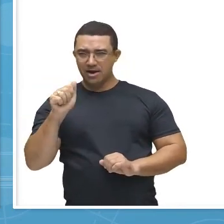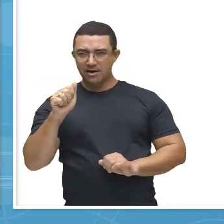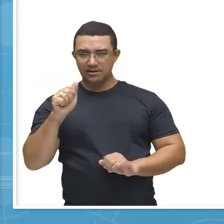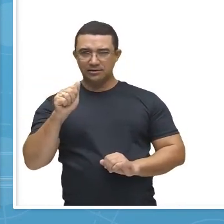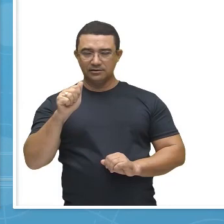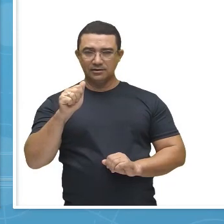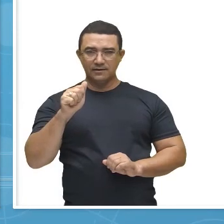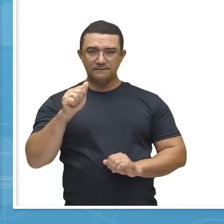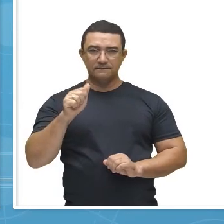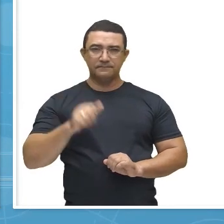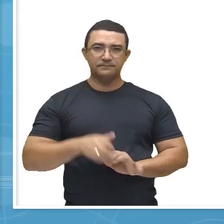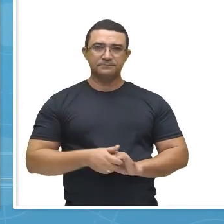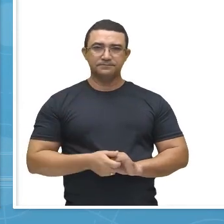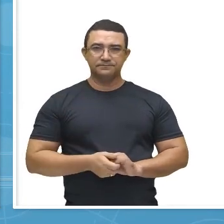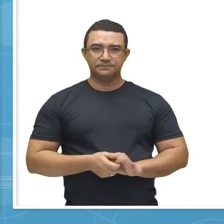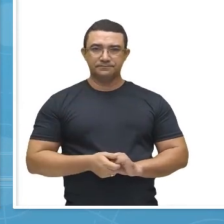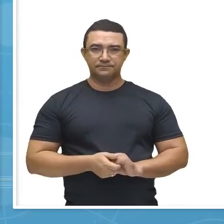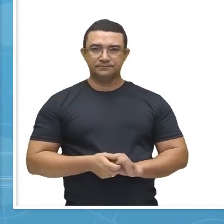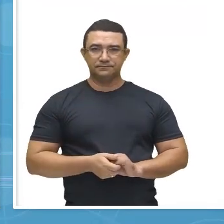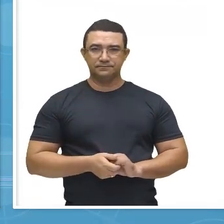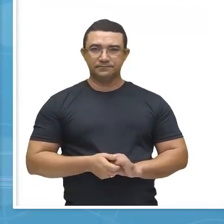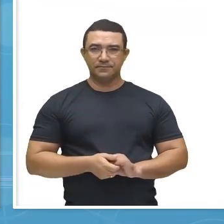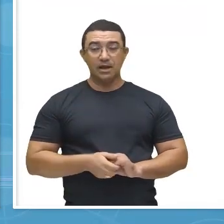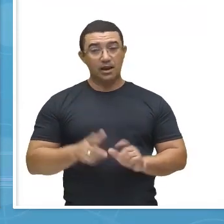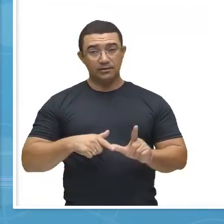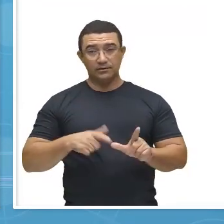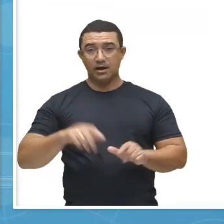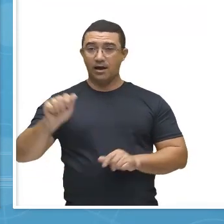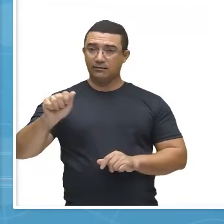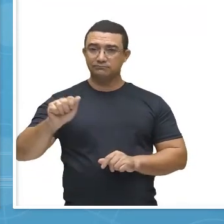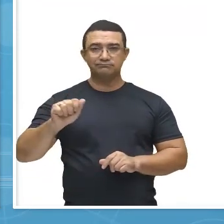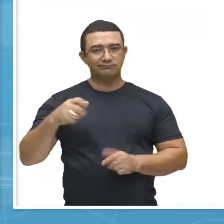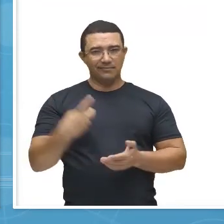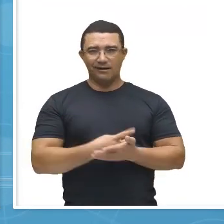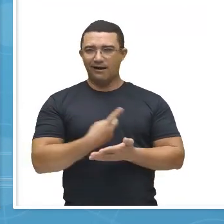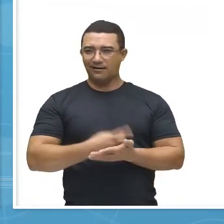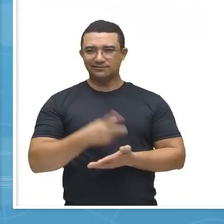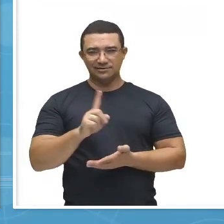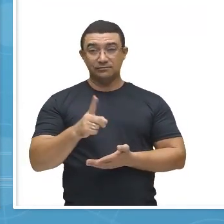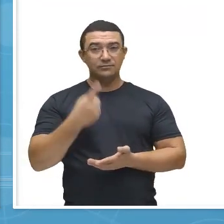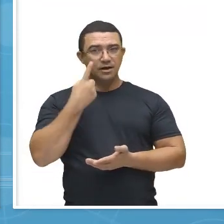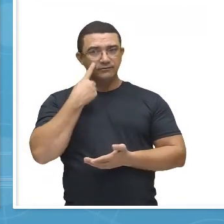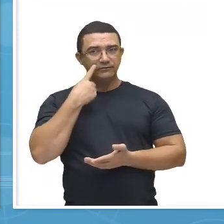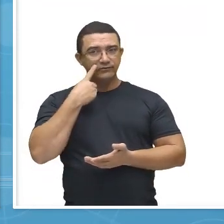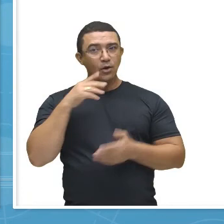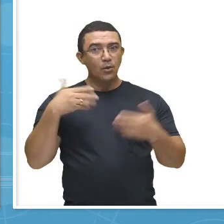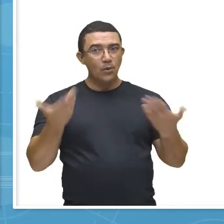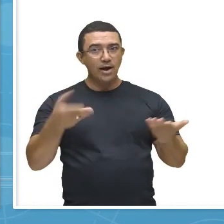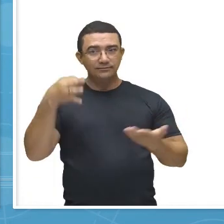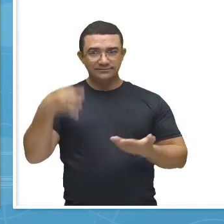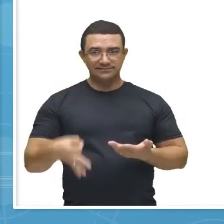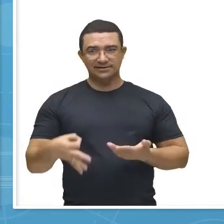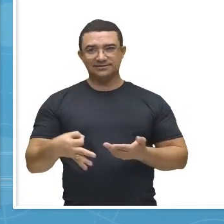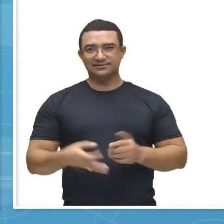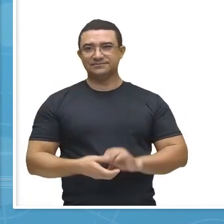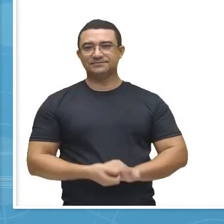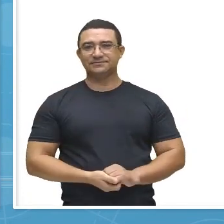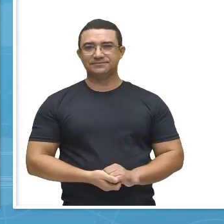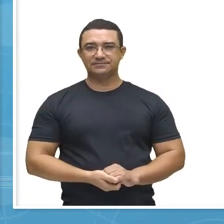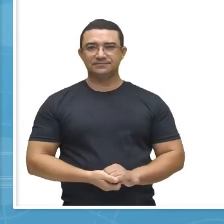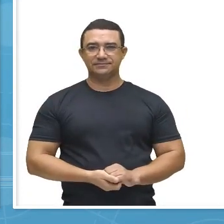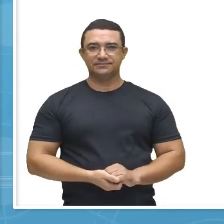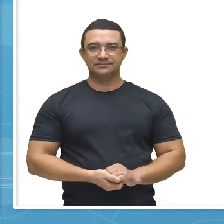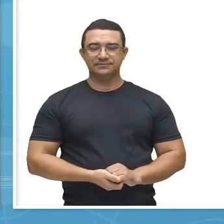Escola Estadual Sebastião Augusto Loeiro, letra A. Também não é. Vamos lá, então, para saber qual é a letra, então?